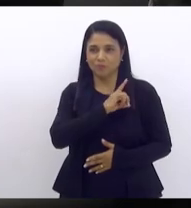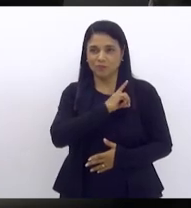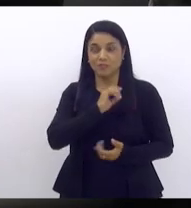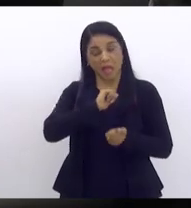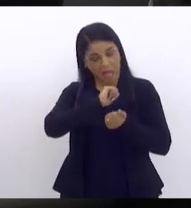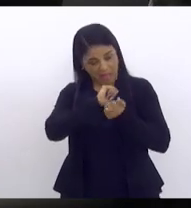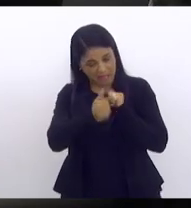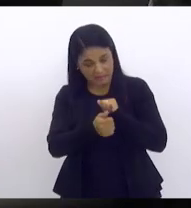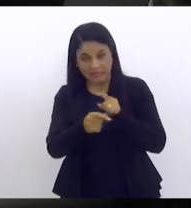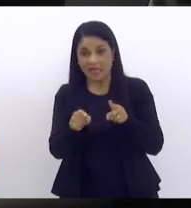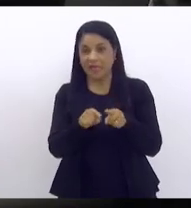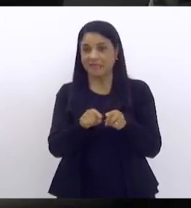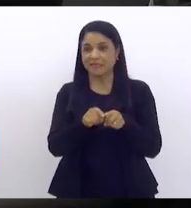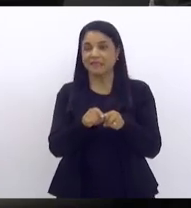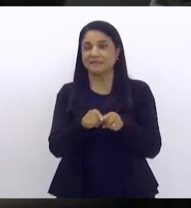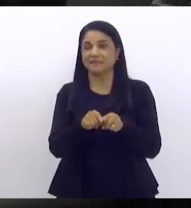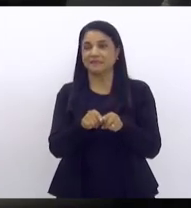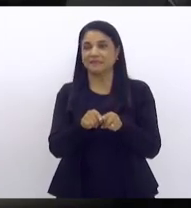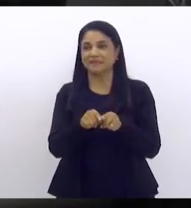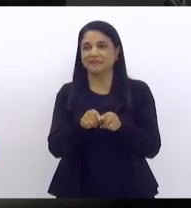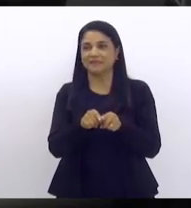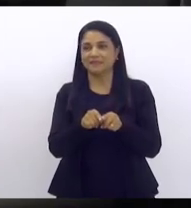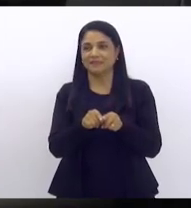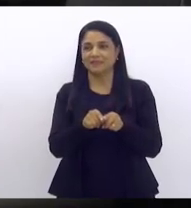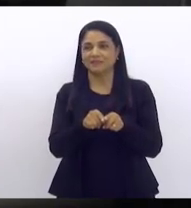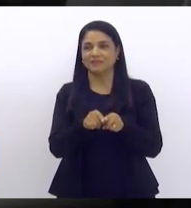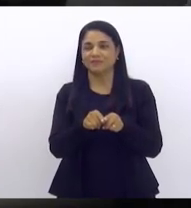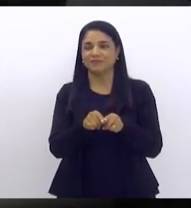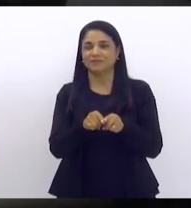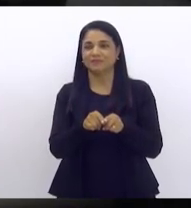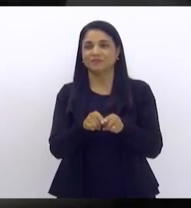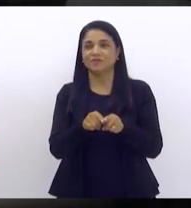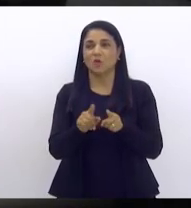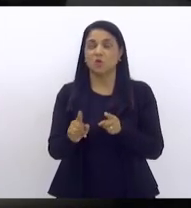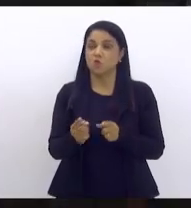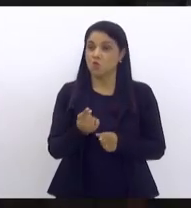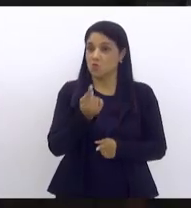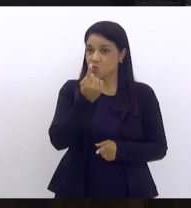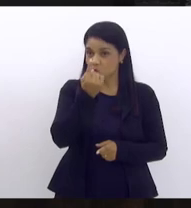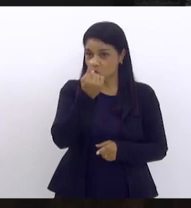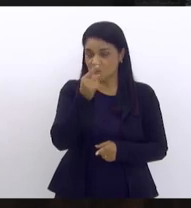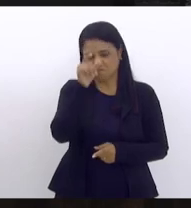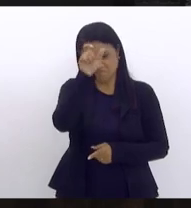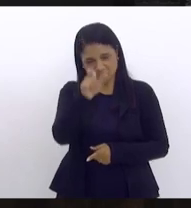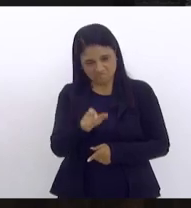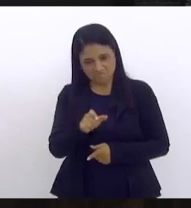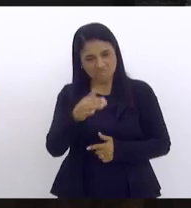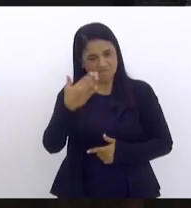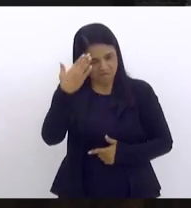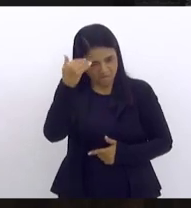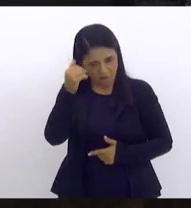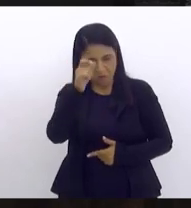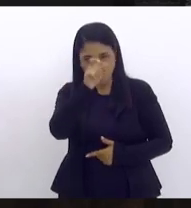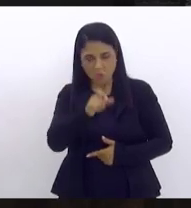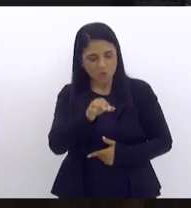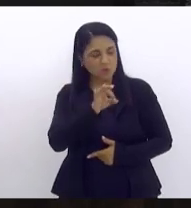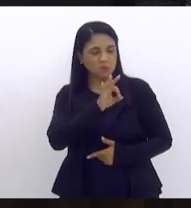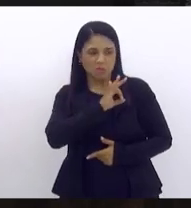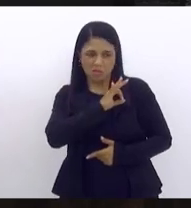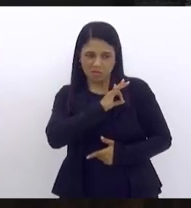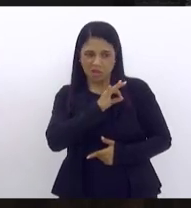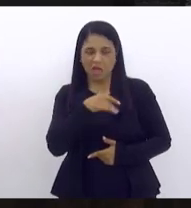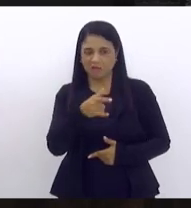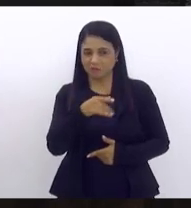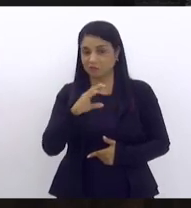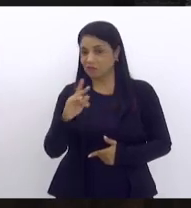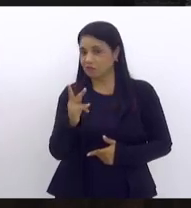Atleta? Atleta. Delegado de polícia nas horas vagas. A verdade é uma só. O senhor é um charme em pessoa, delegado. Com todo o respeito.